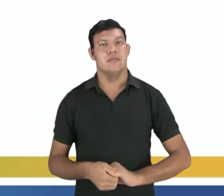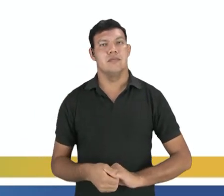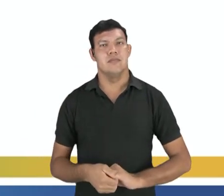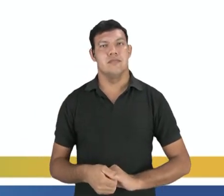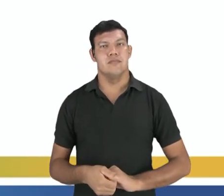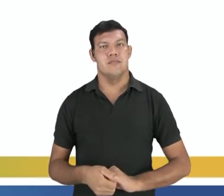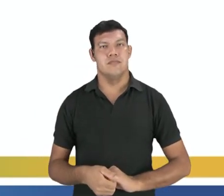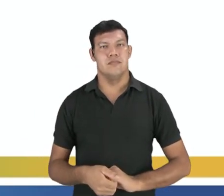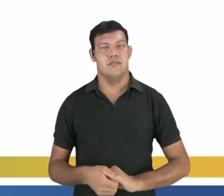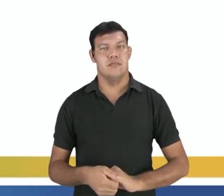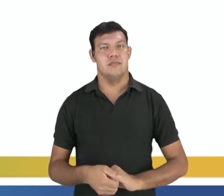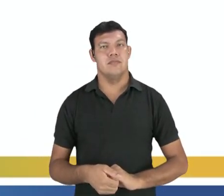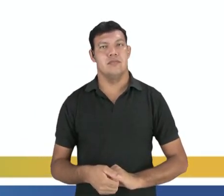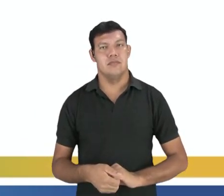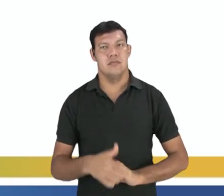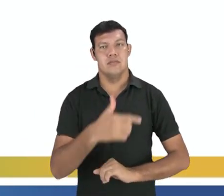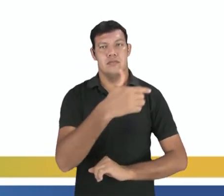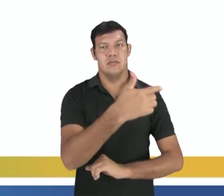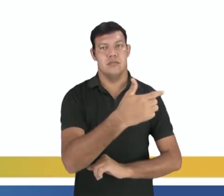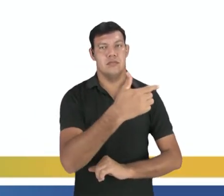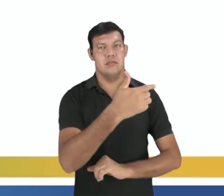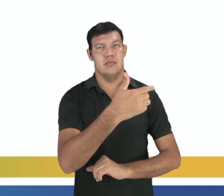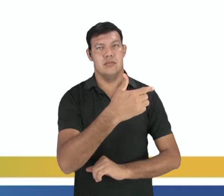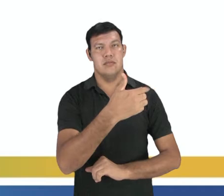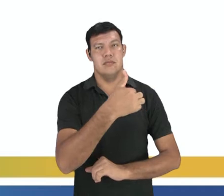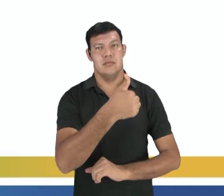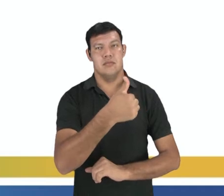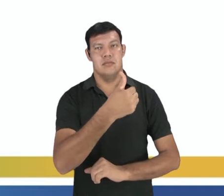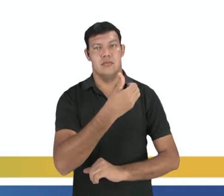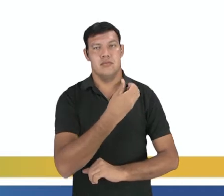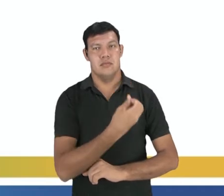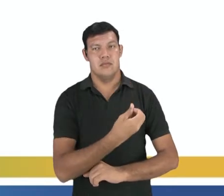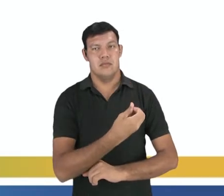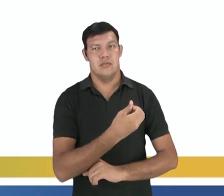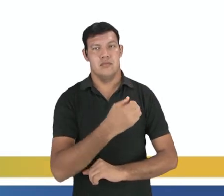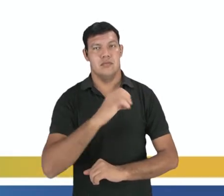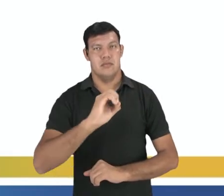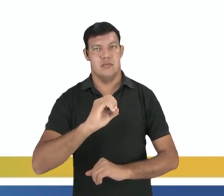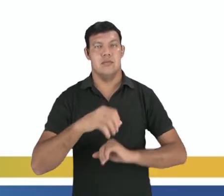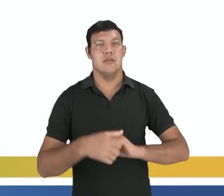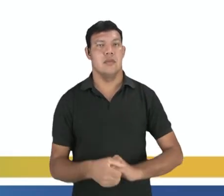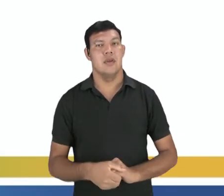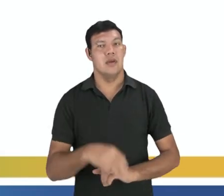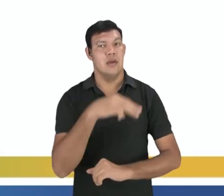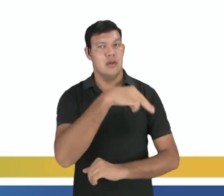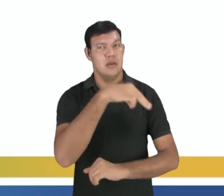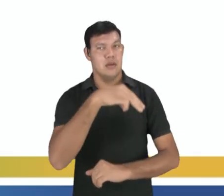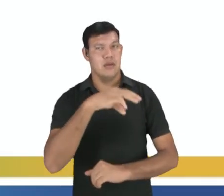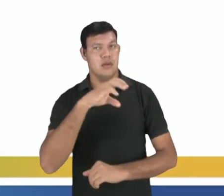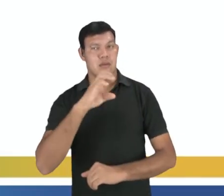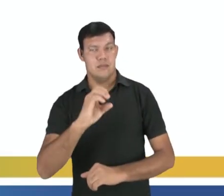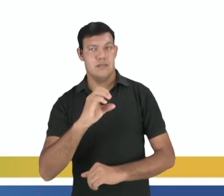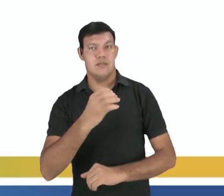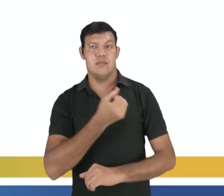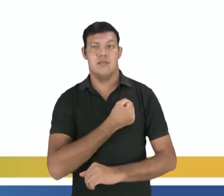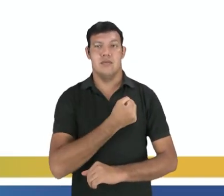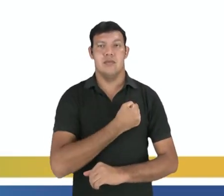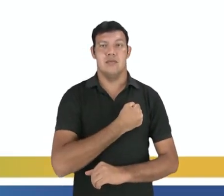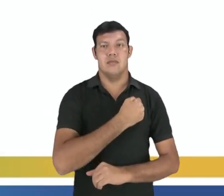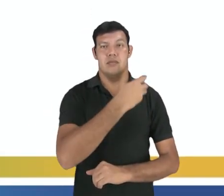2.160. Então, 2.160 é o MMC entre 432 e